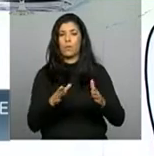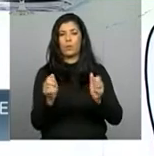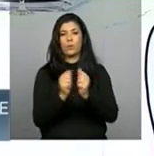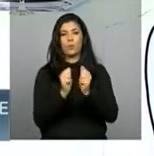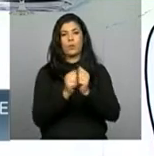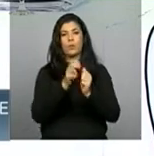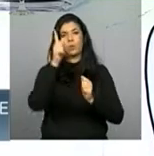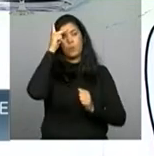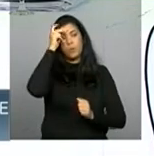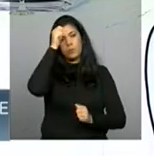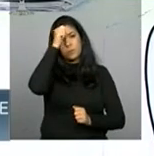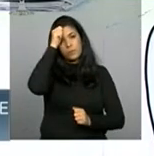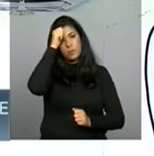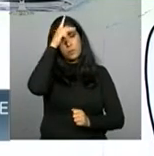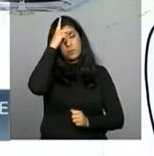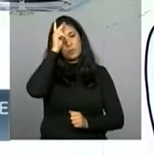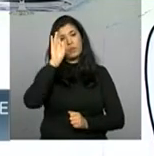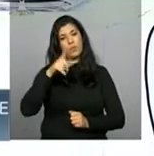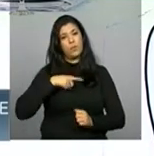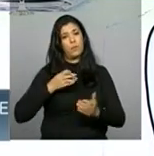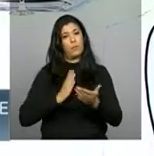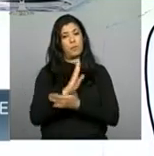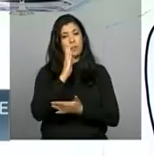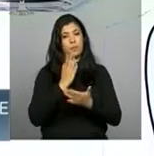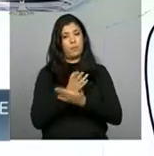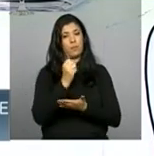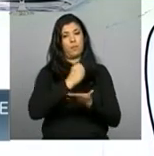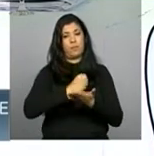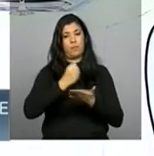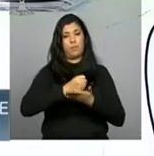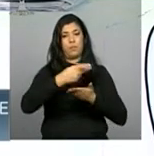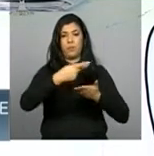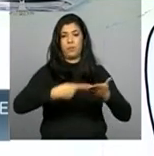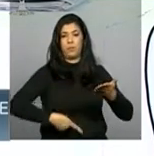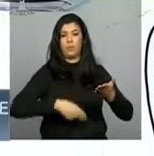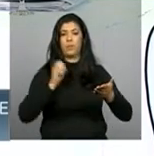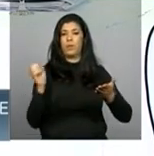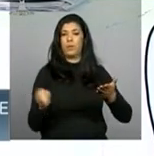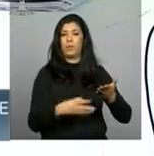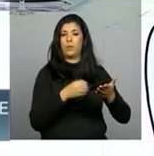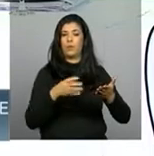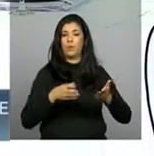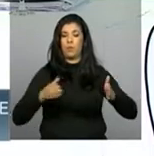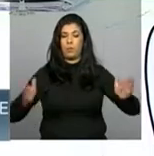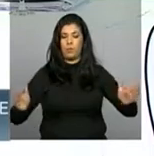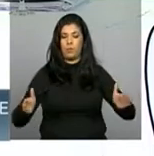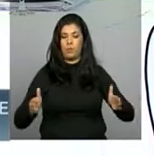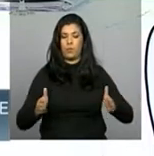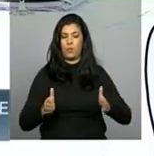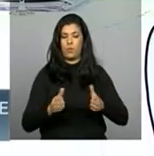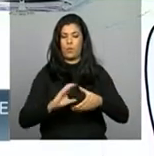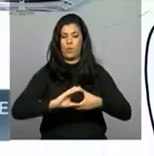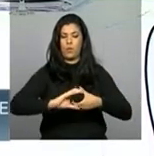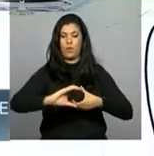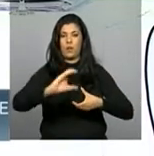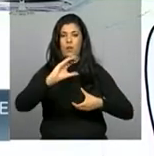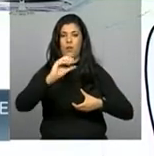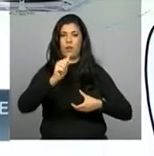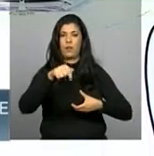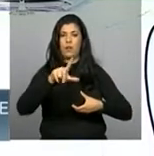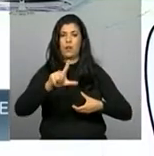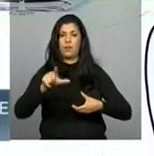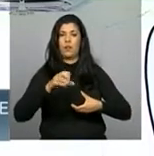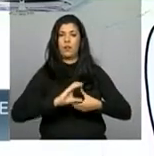prefeitura se estável aprovando o projeto do novo canal né a retificação a sua